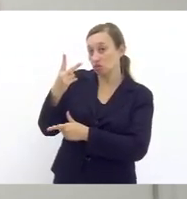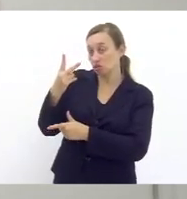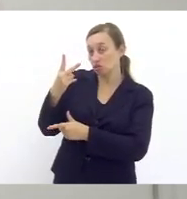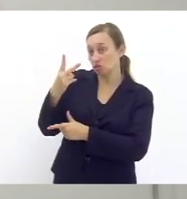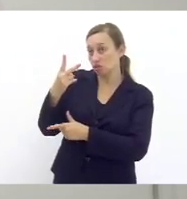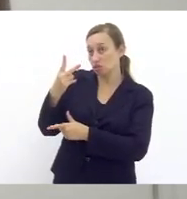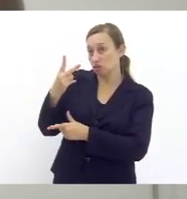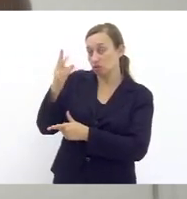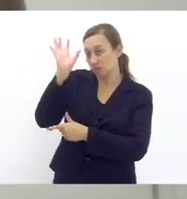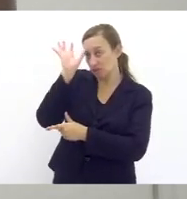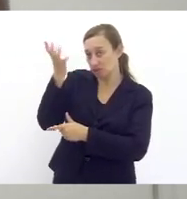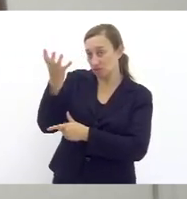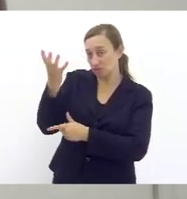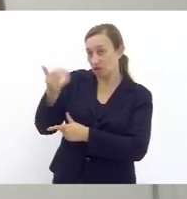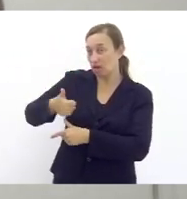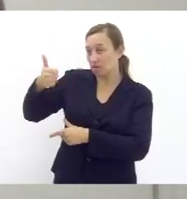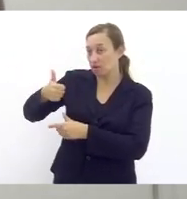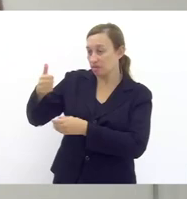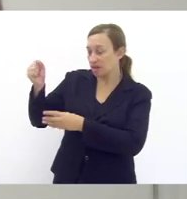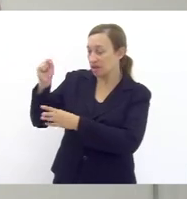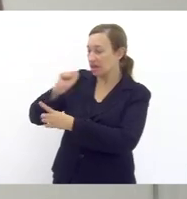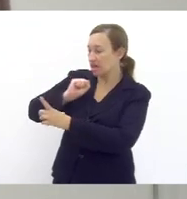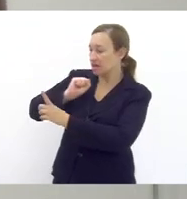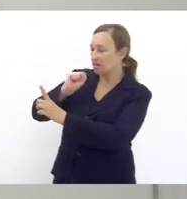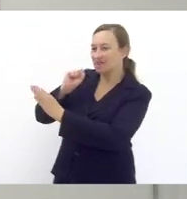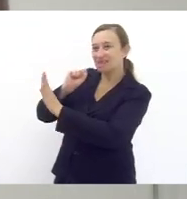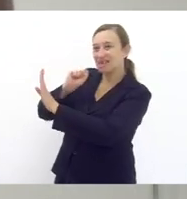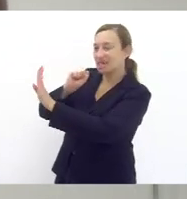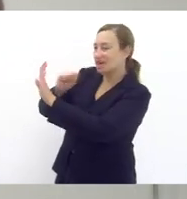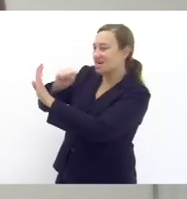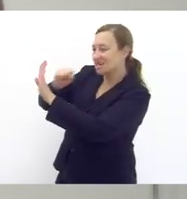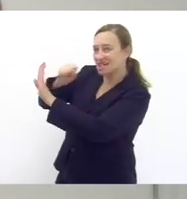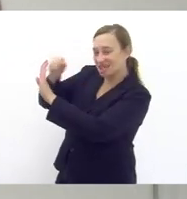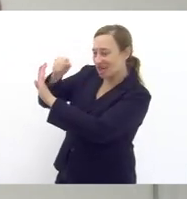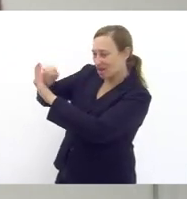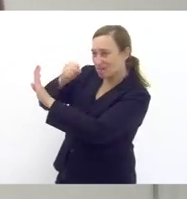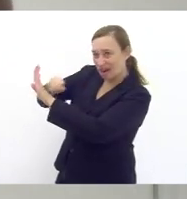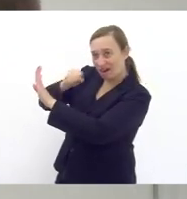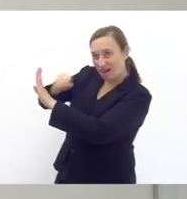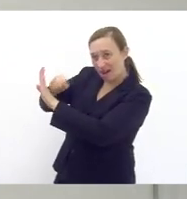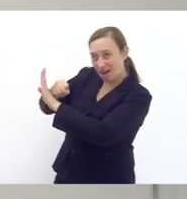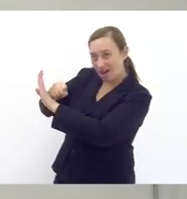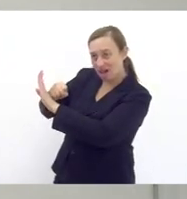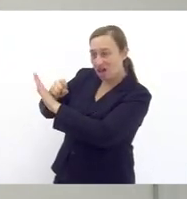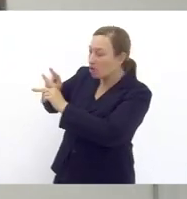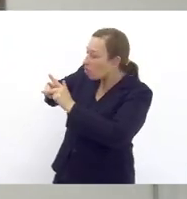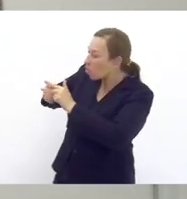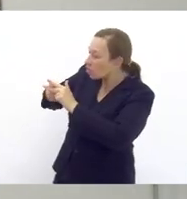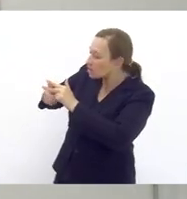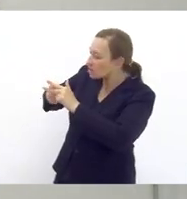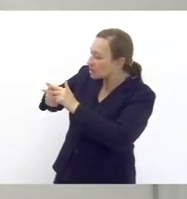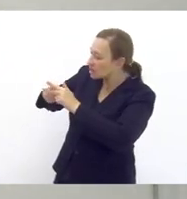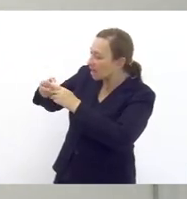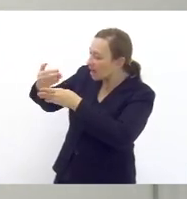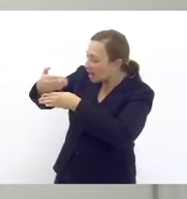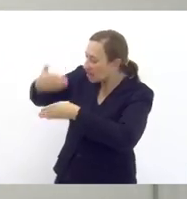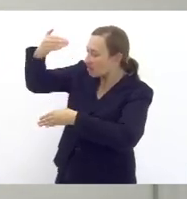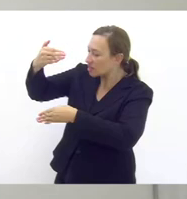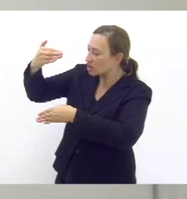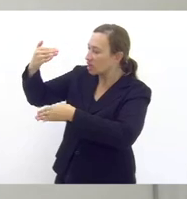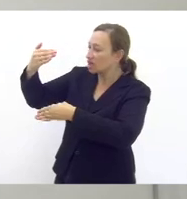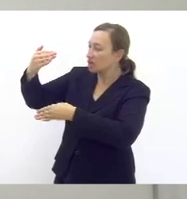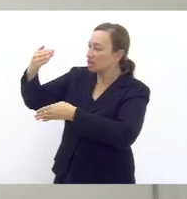parede identificar Onde está o vazamento consertar o vazamento fechar a parede de novo e pintar